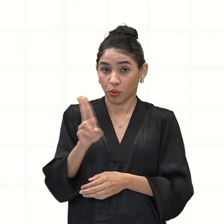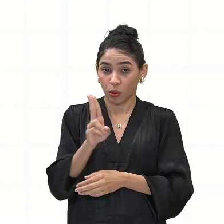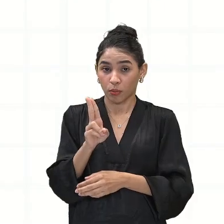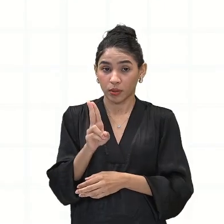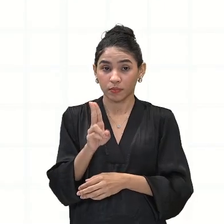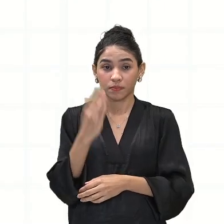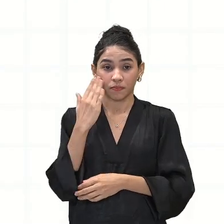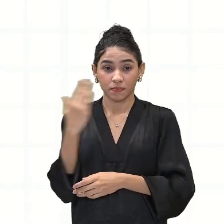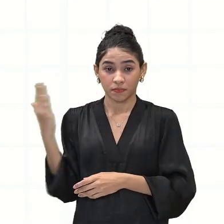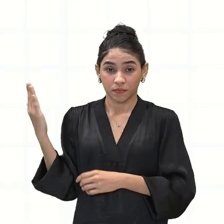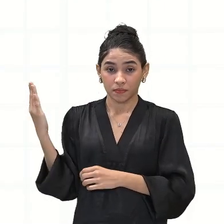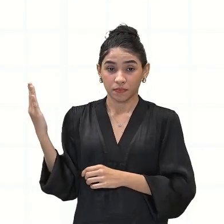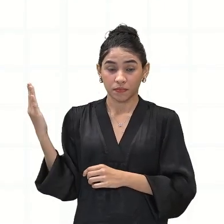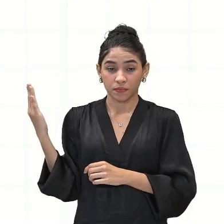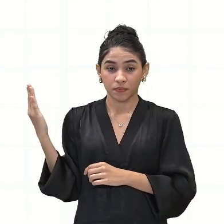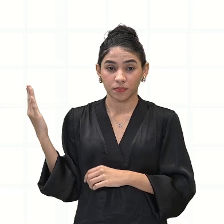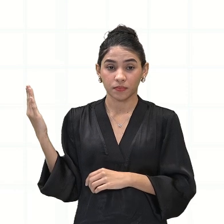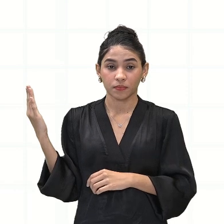para vocês na tela.